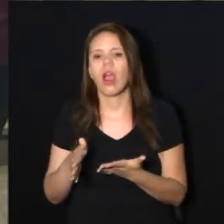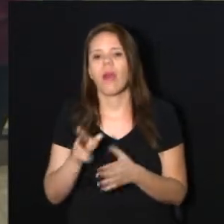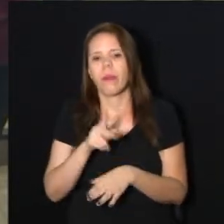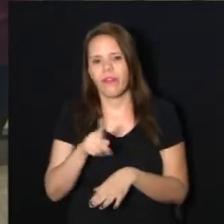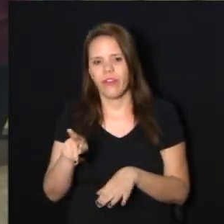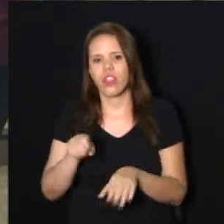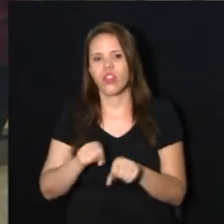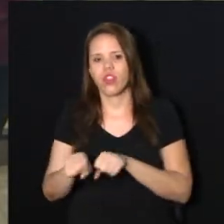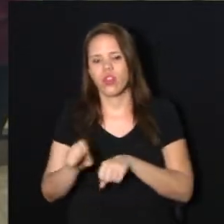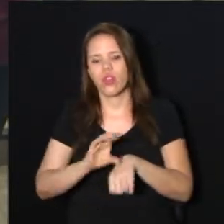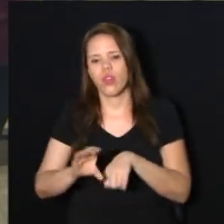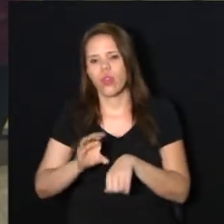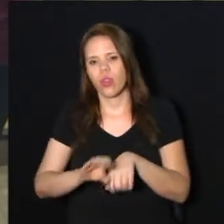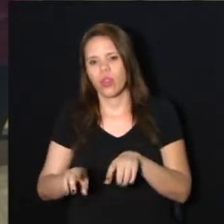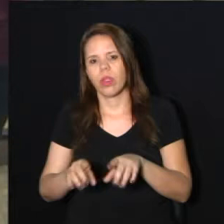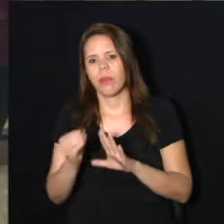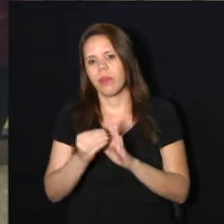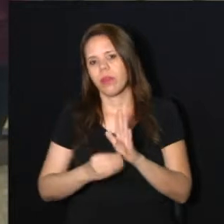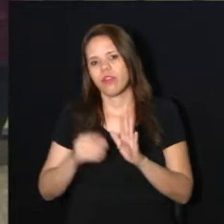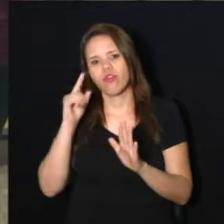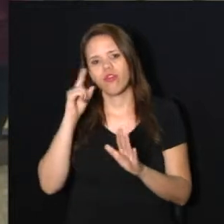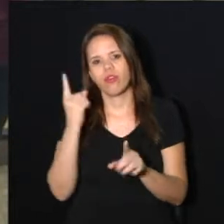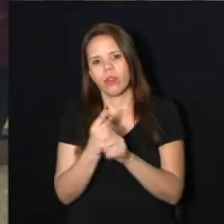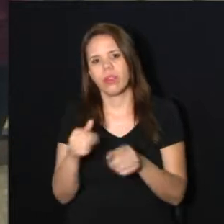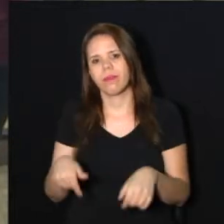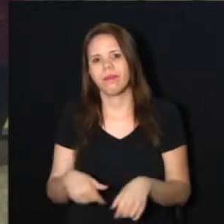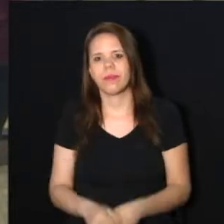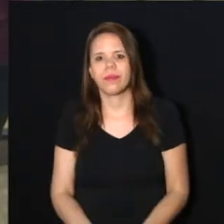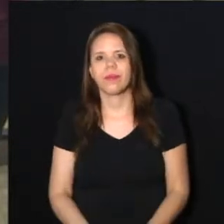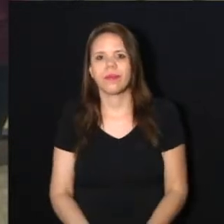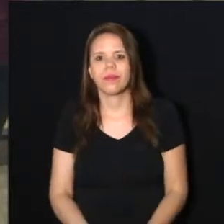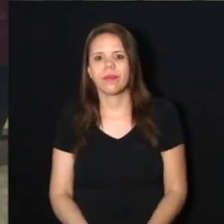professores e o calendário dos encontros.